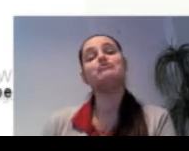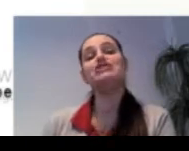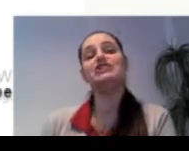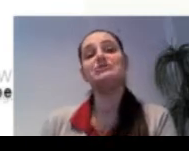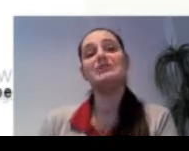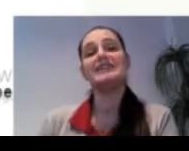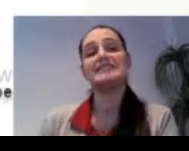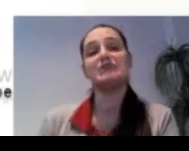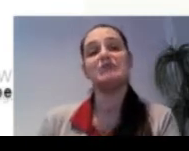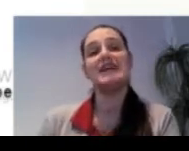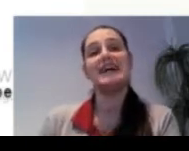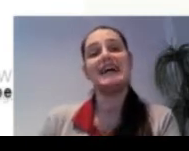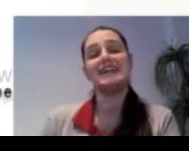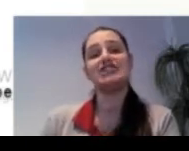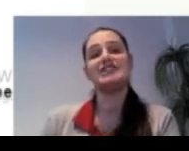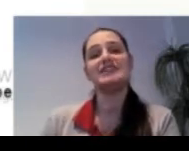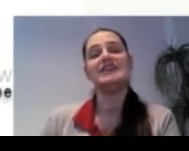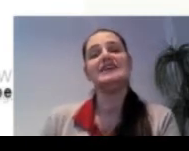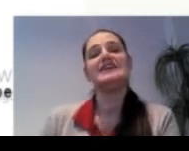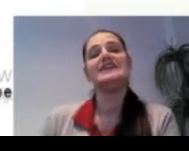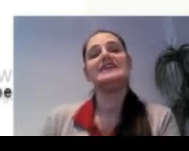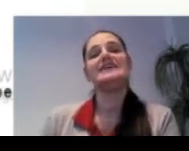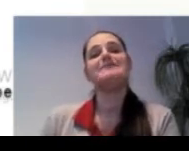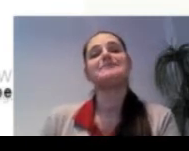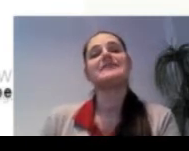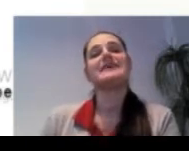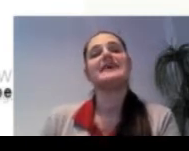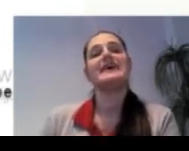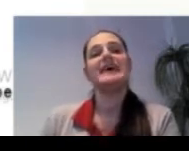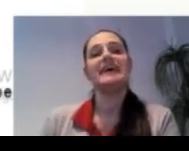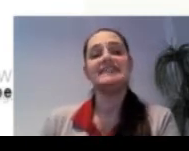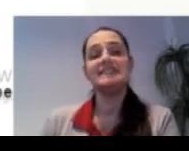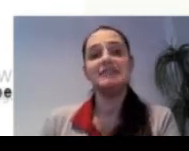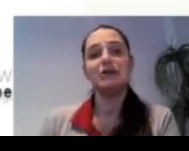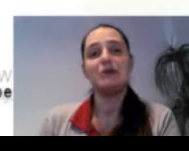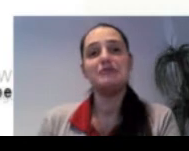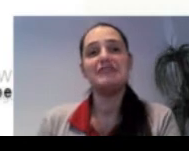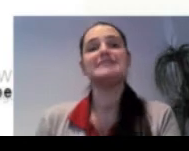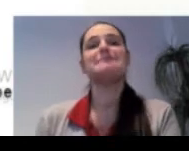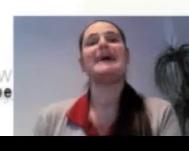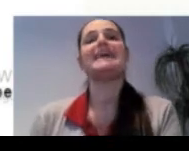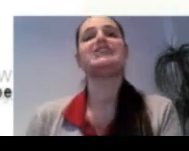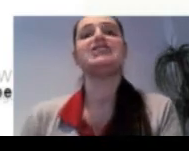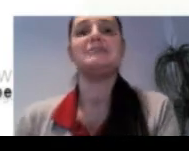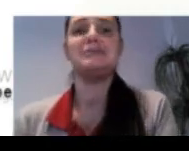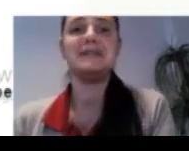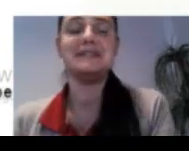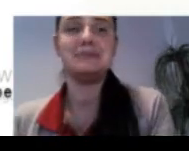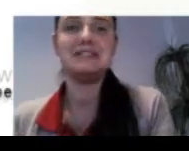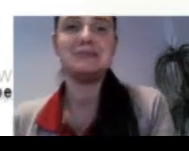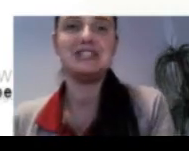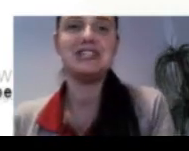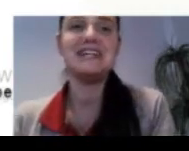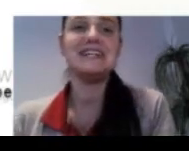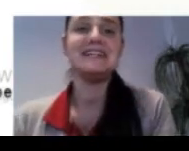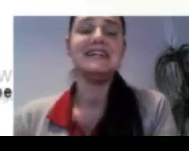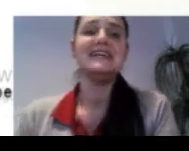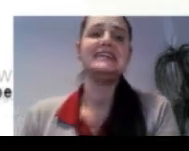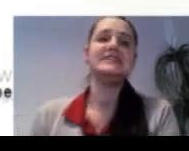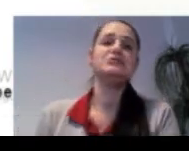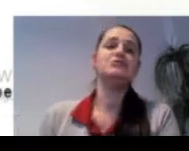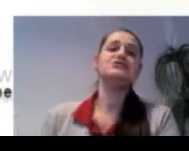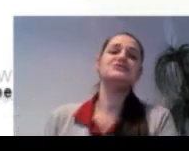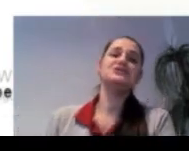se confundindo e a célula acha que esse envelope faz parte da membrana plasmática